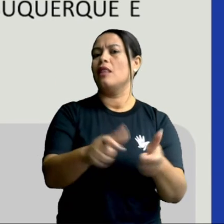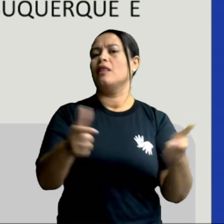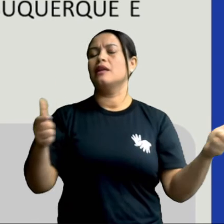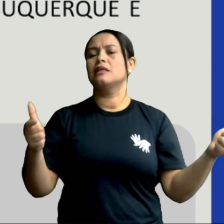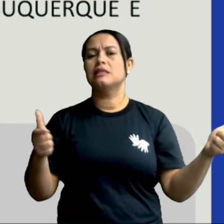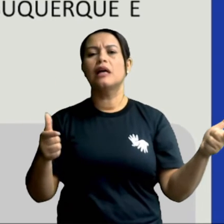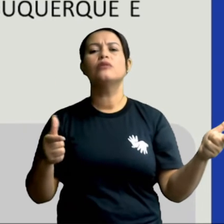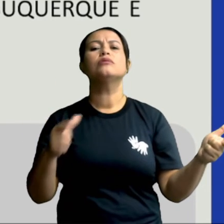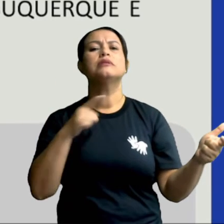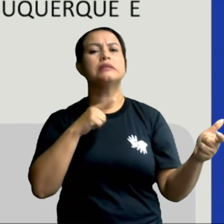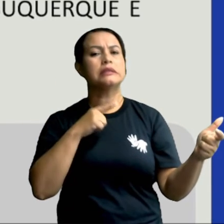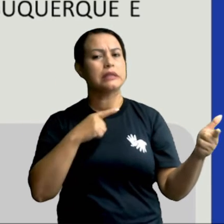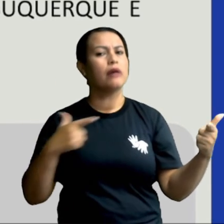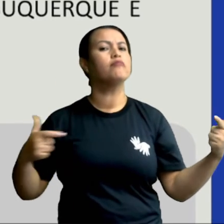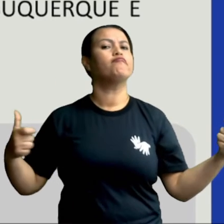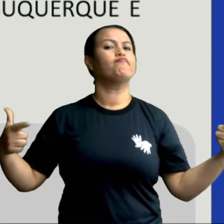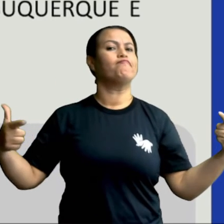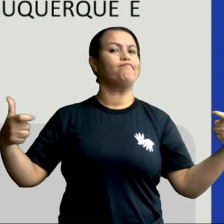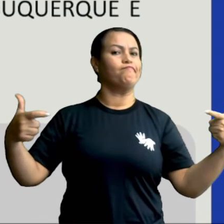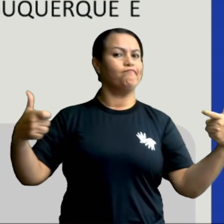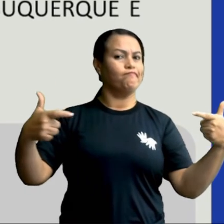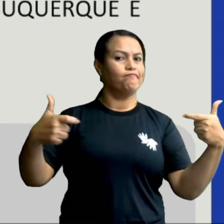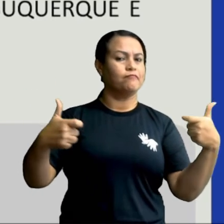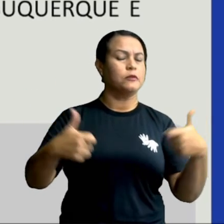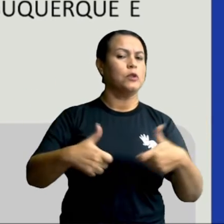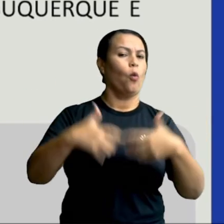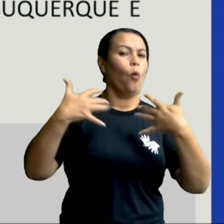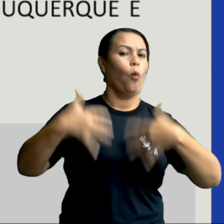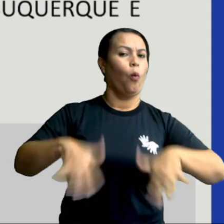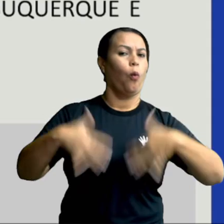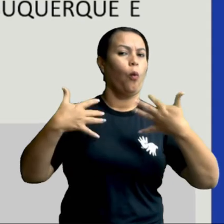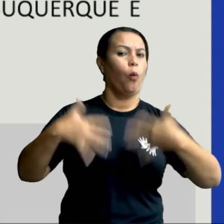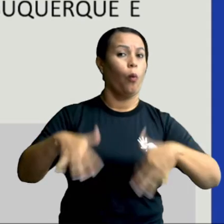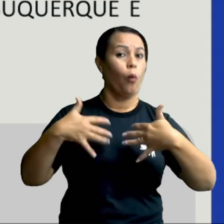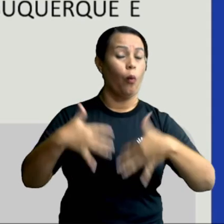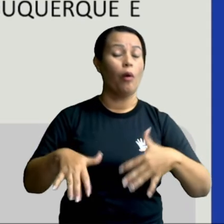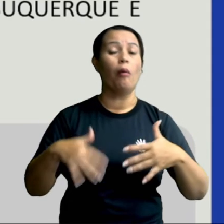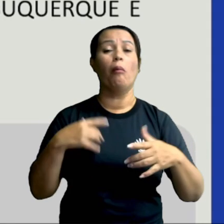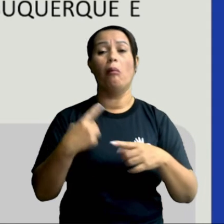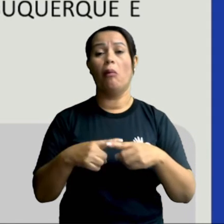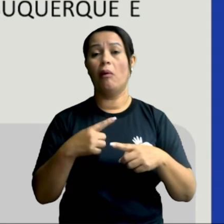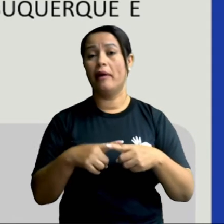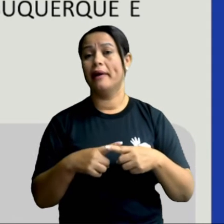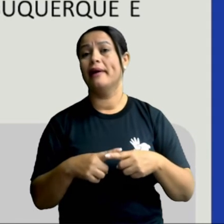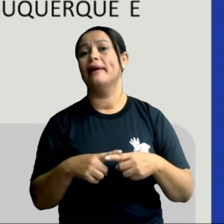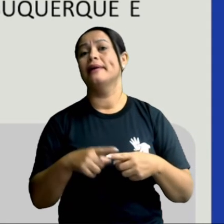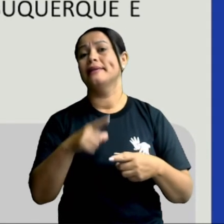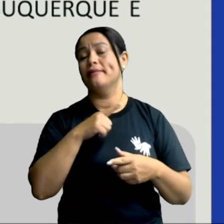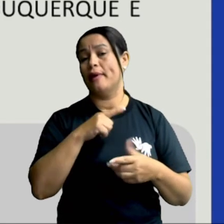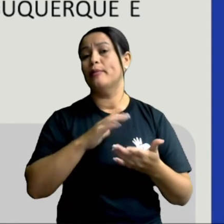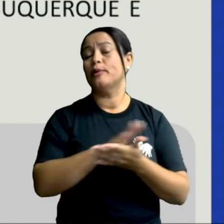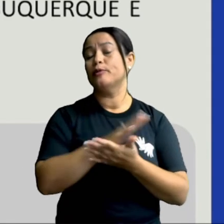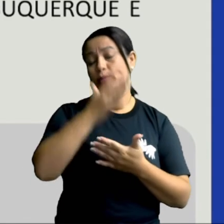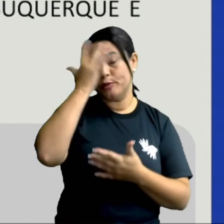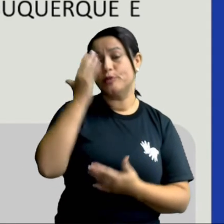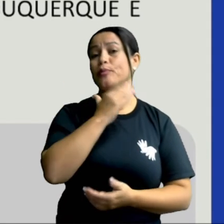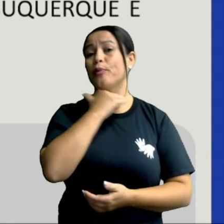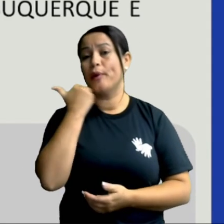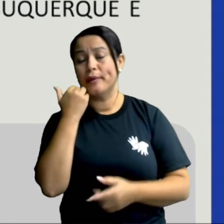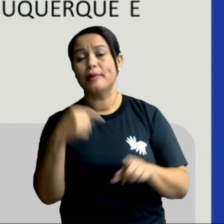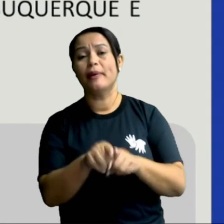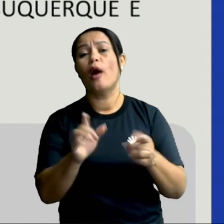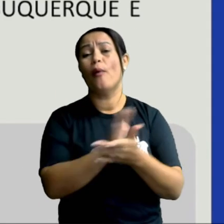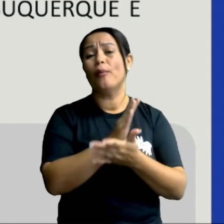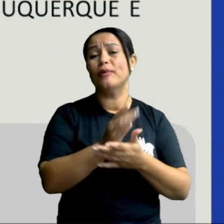um entrave bastante, vamos dizer assim, acalorado, né? Tanto que tivemos dezenas de mortos e feridos.